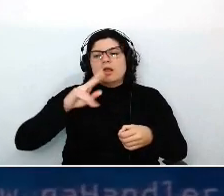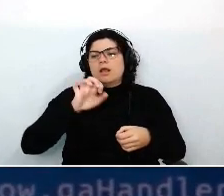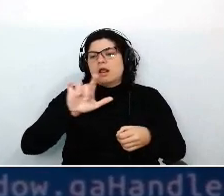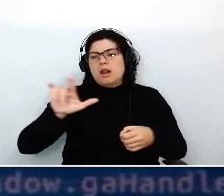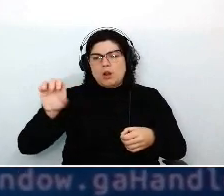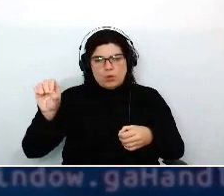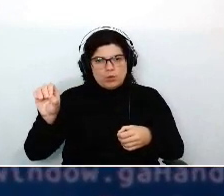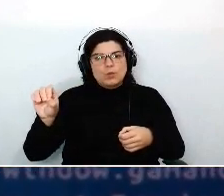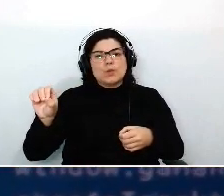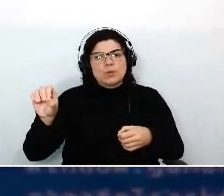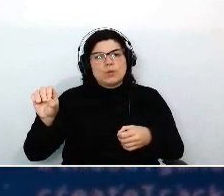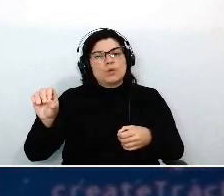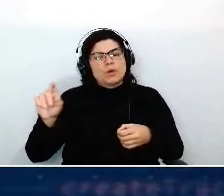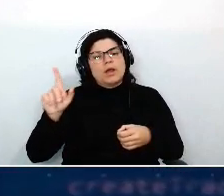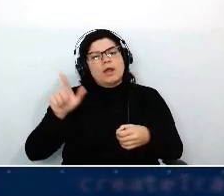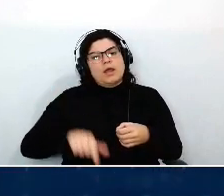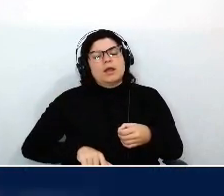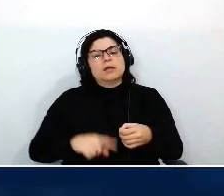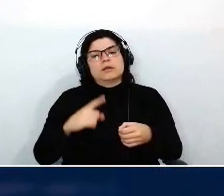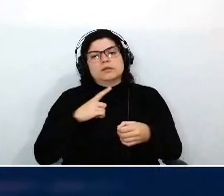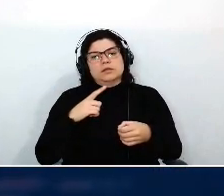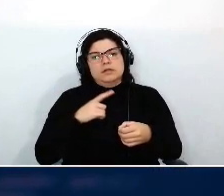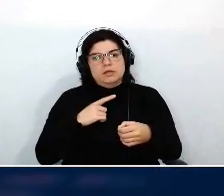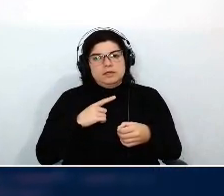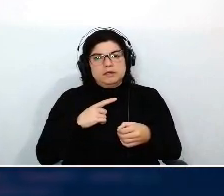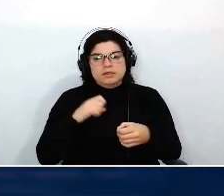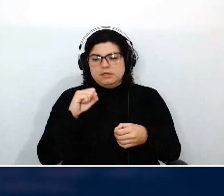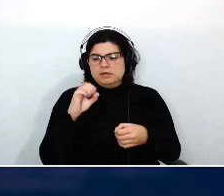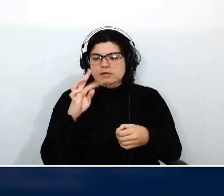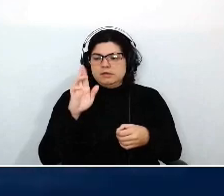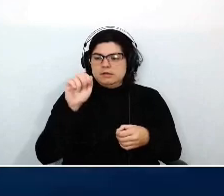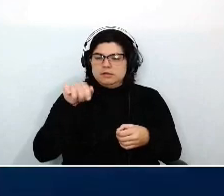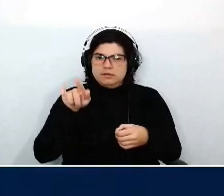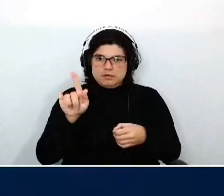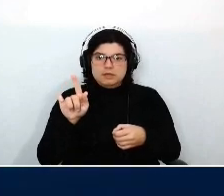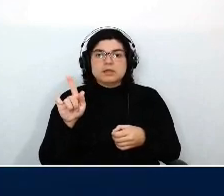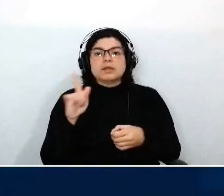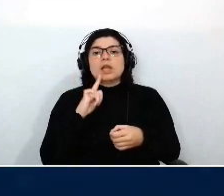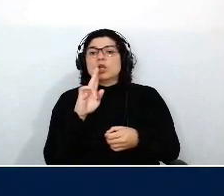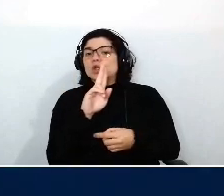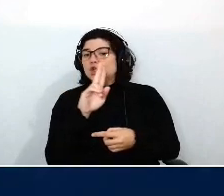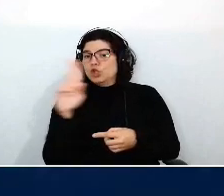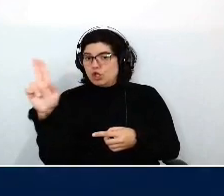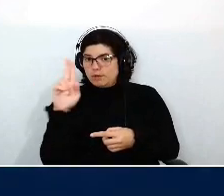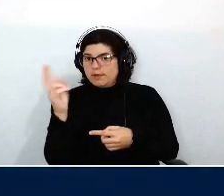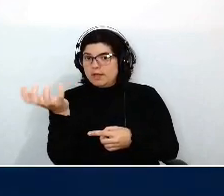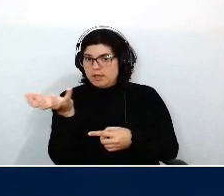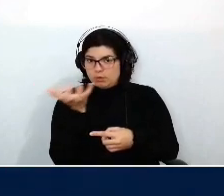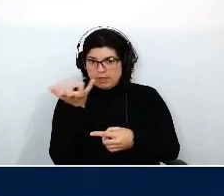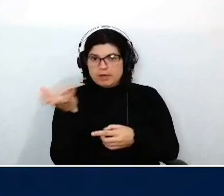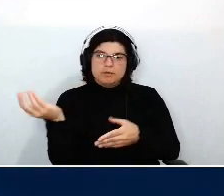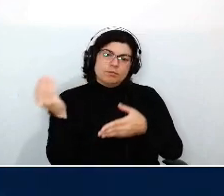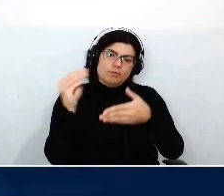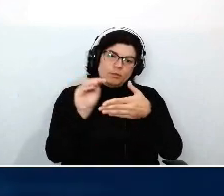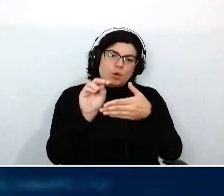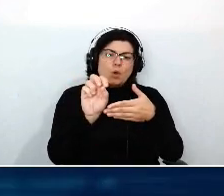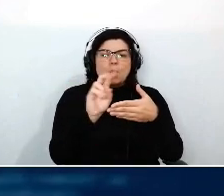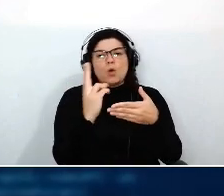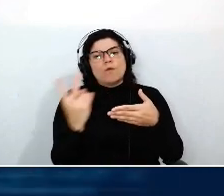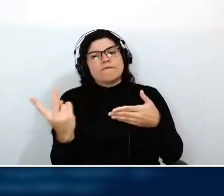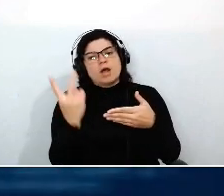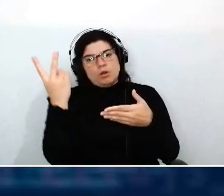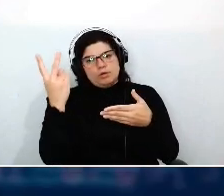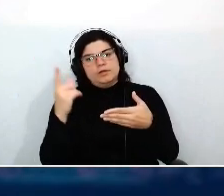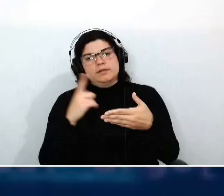eu tenho um método chamado carry na requisição, e eu passo o nome da propriedade que eu quero na carry string, ou um valor default, que está sendo world ali